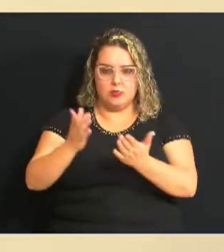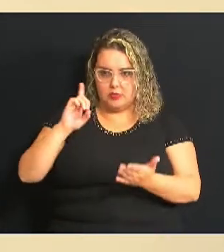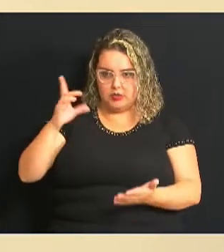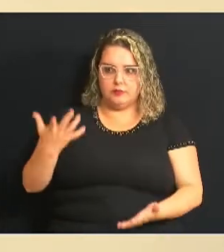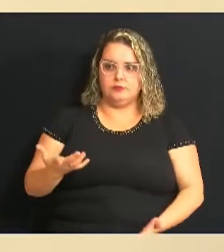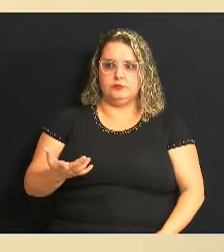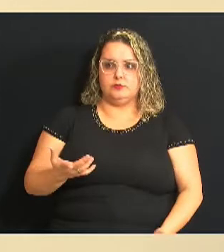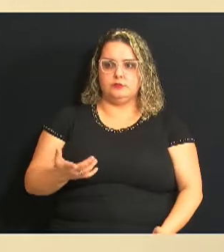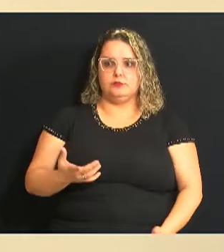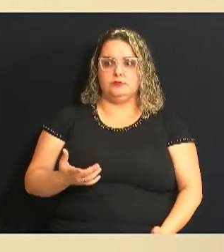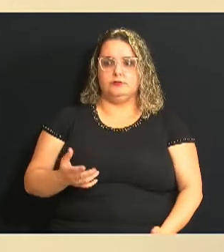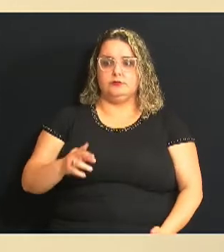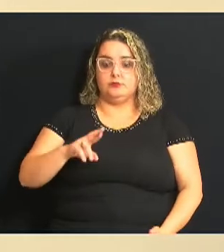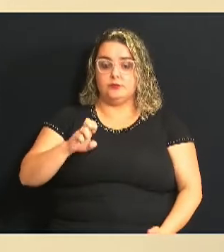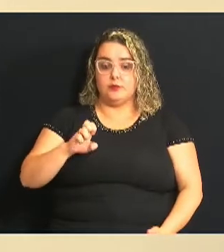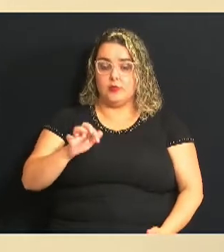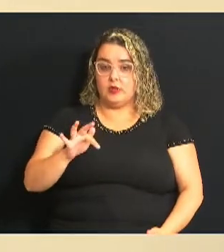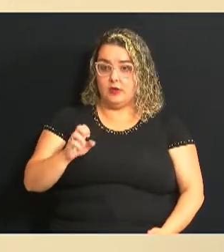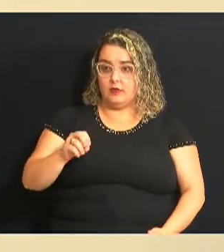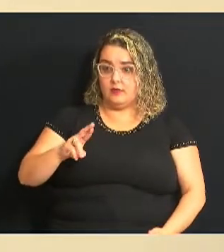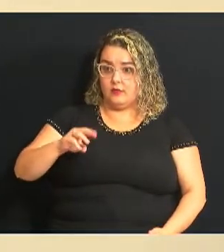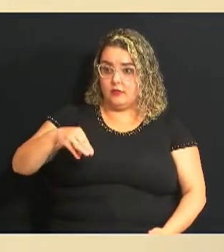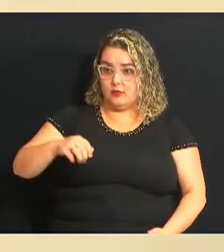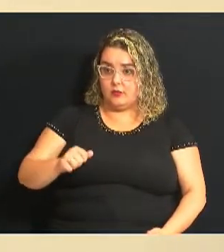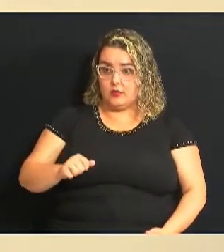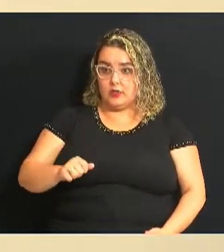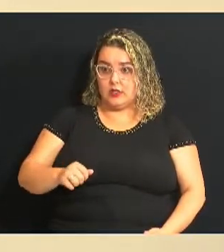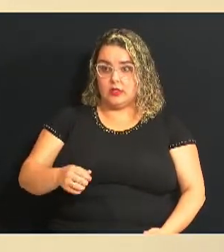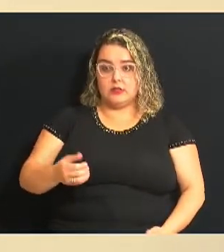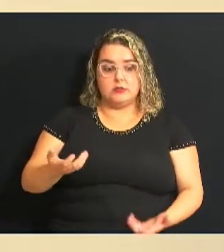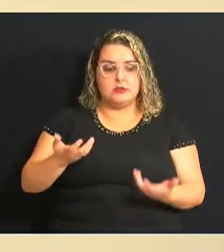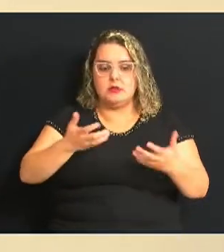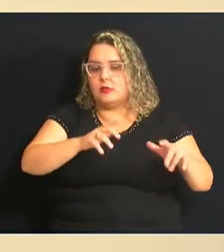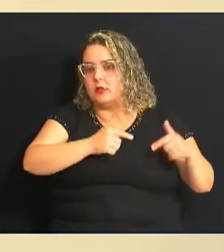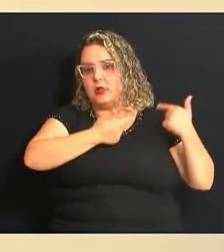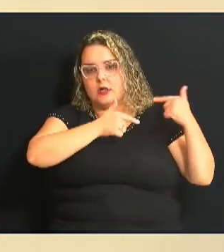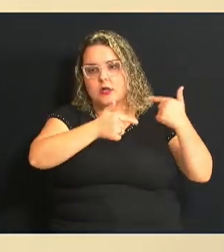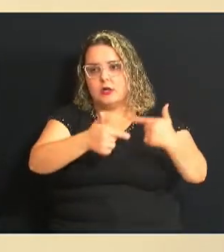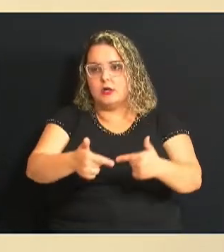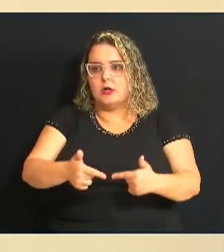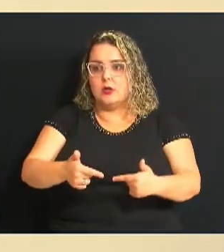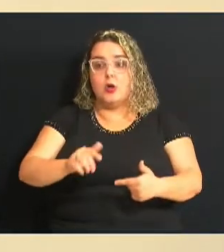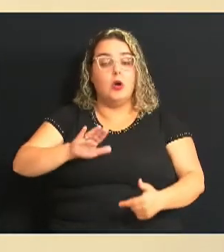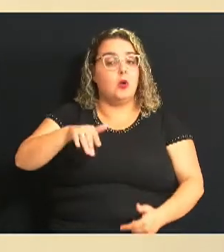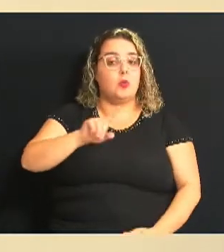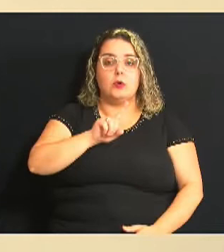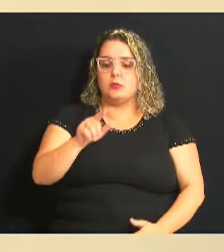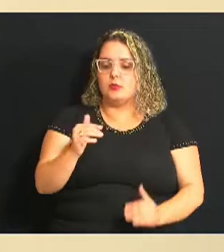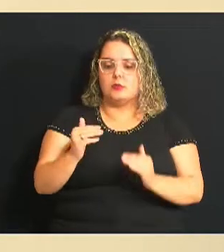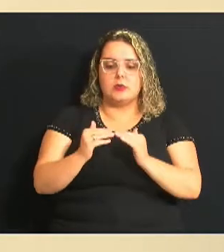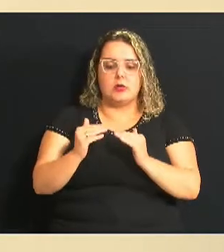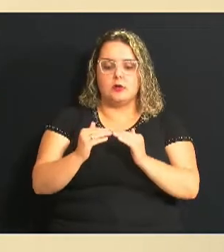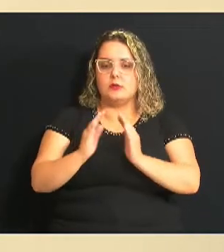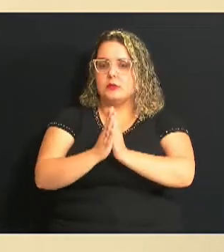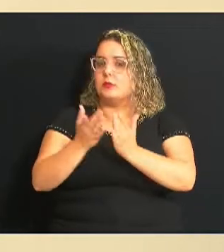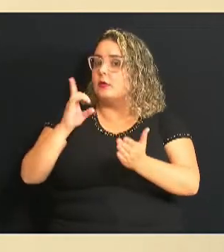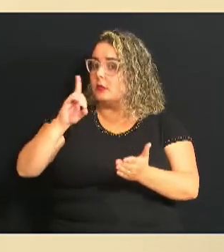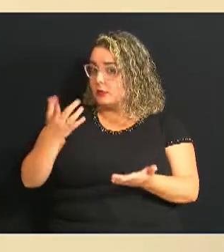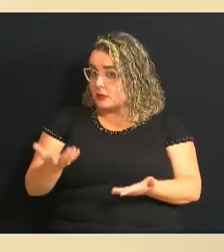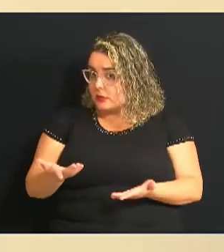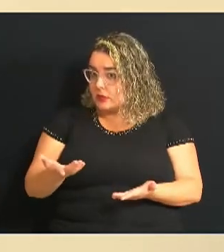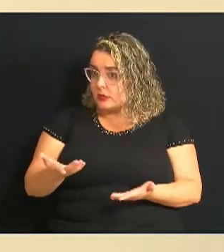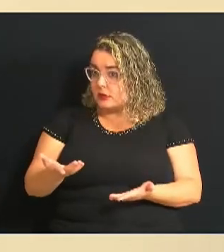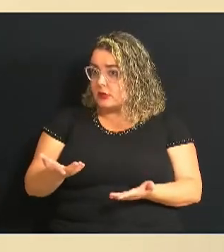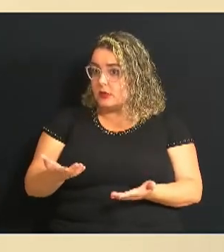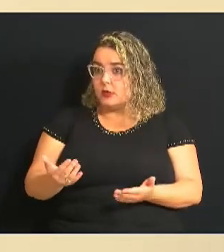elas rejeitam a tradição, quando a tradição está de desacordo com a Bíblia. Para eles, o que vale mais